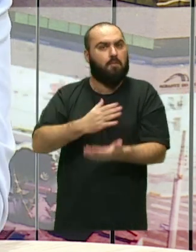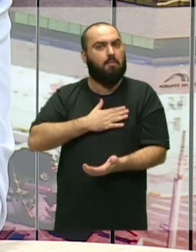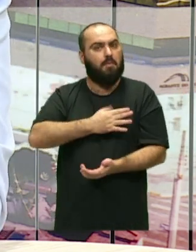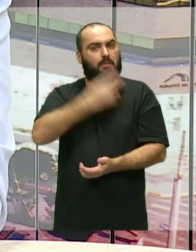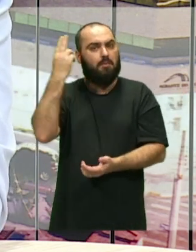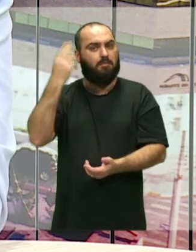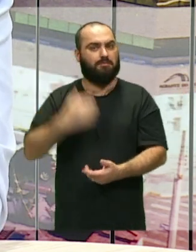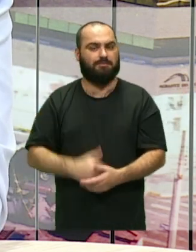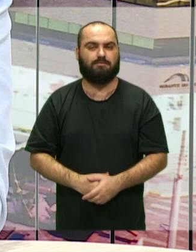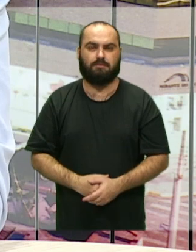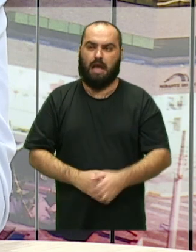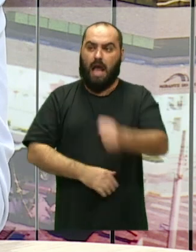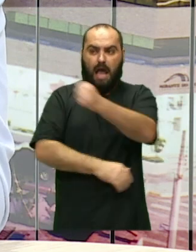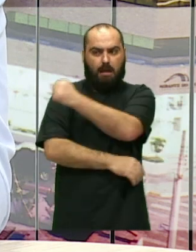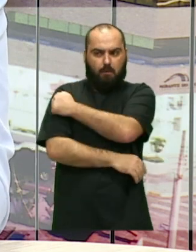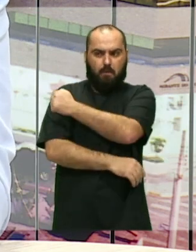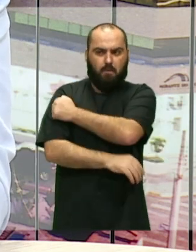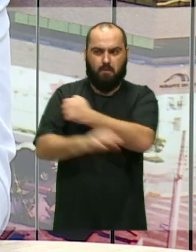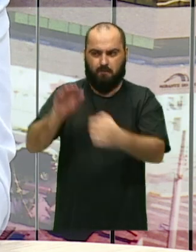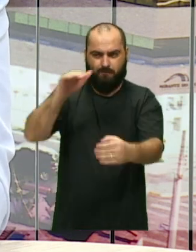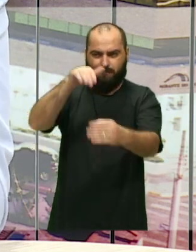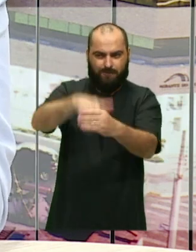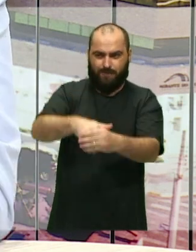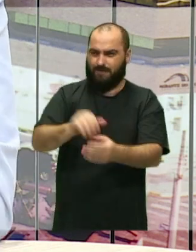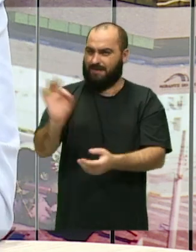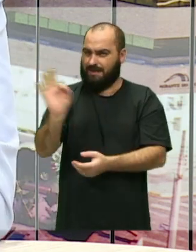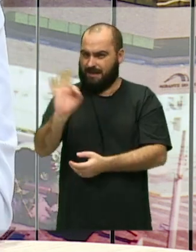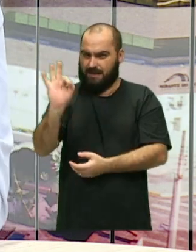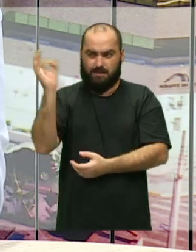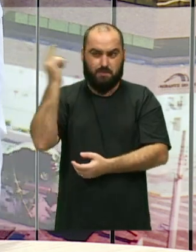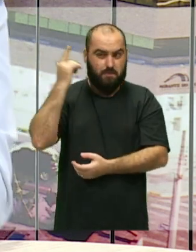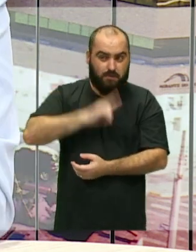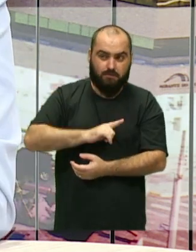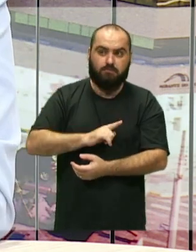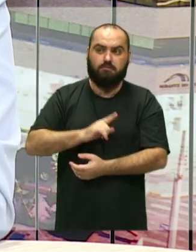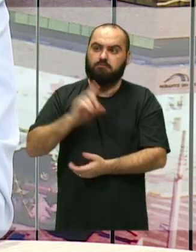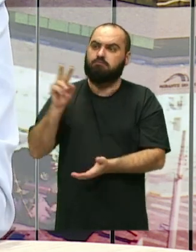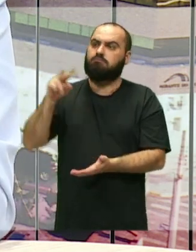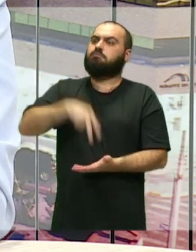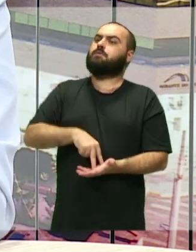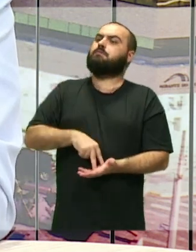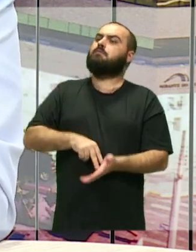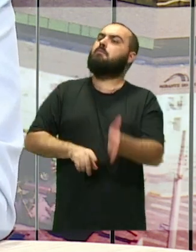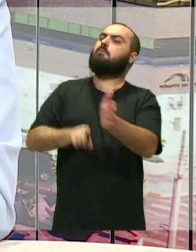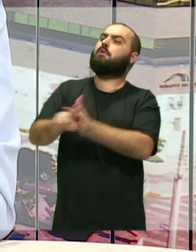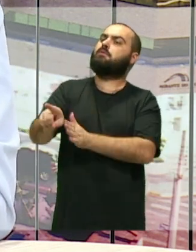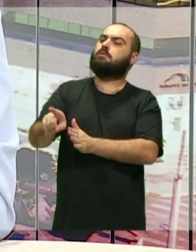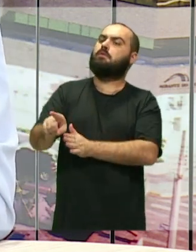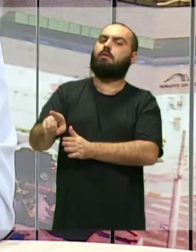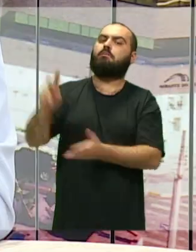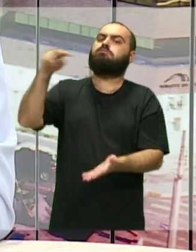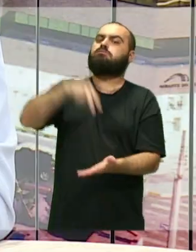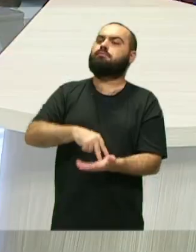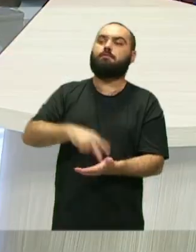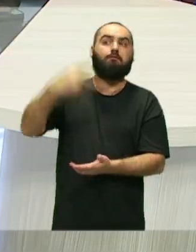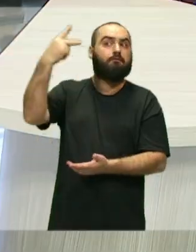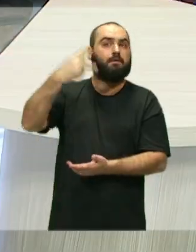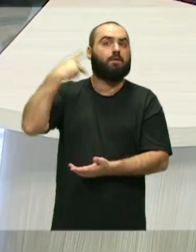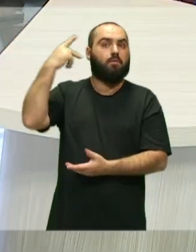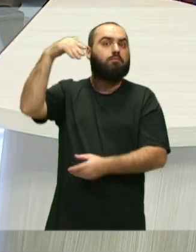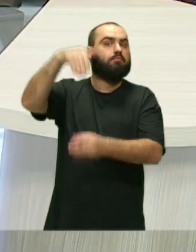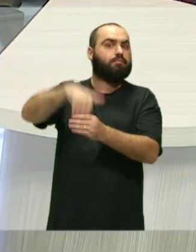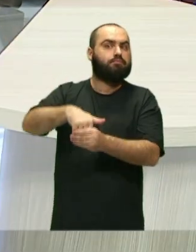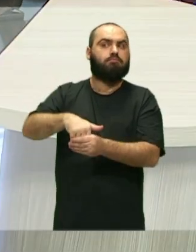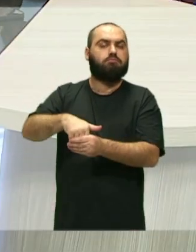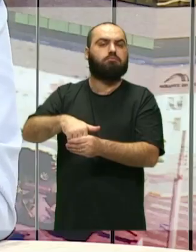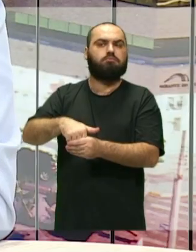mesmo aqueles alunos que não forem eleitos que apenas votaram poder se posicionar e perguntar para aquele candidato ou melhor aquele Vereador Né o eleito ou